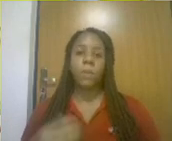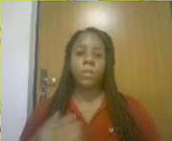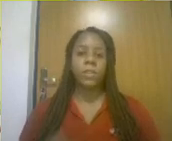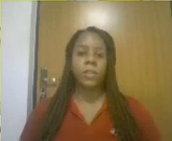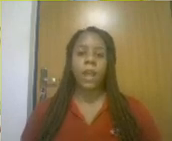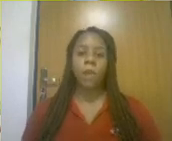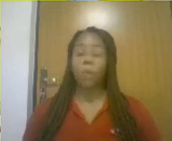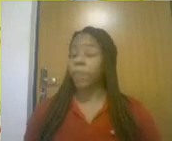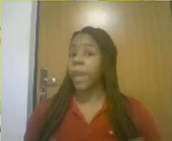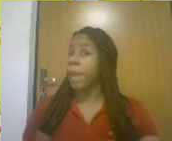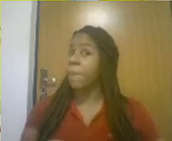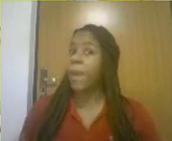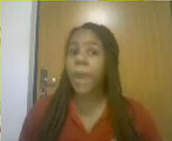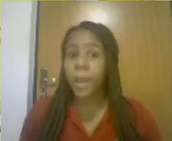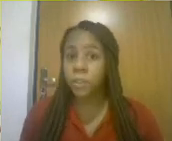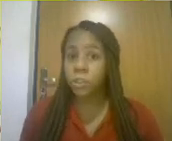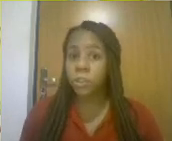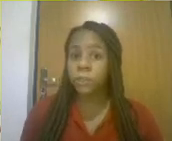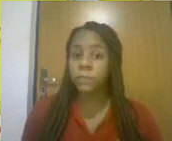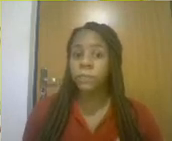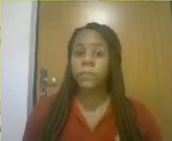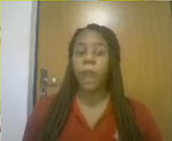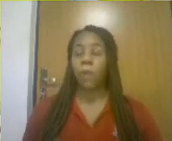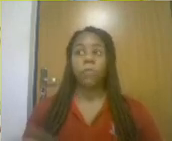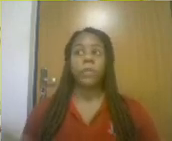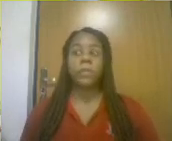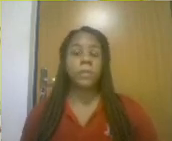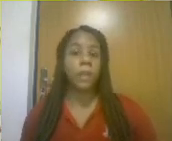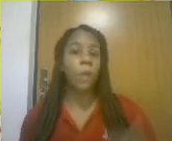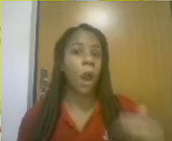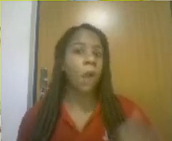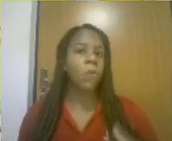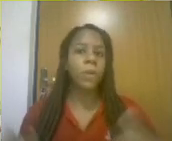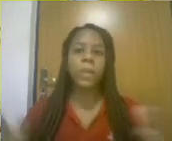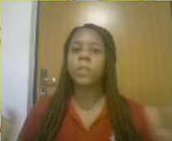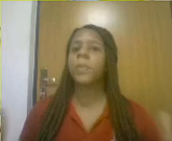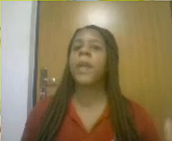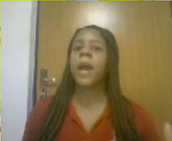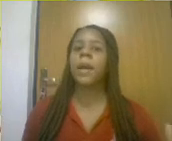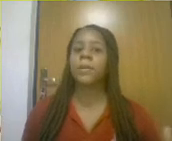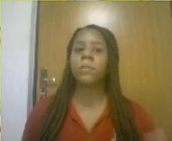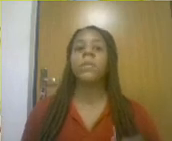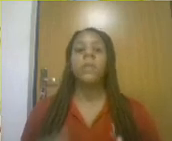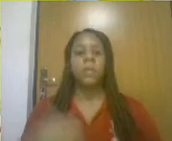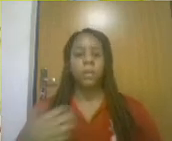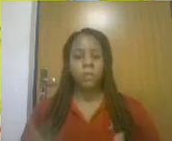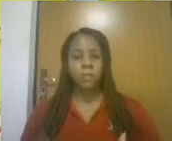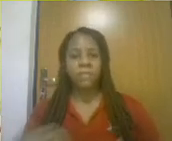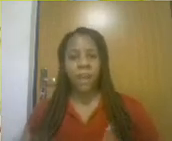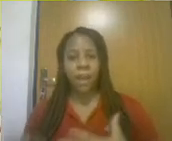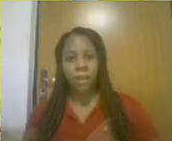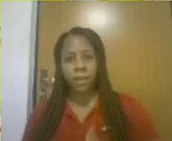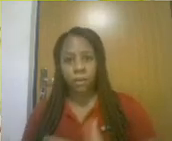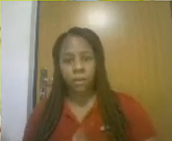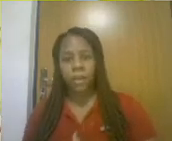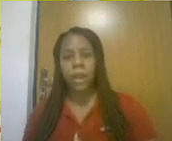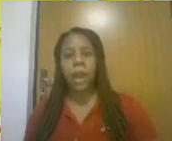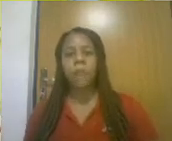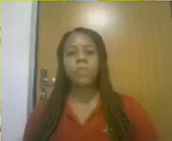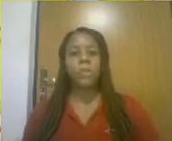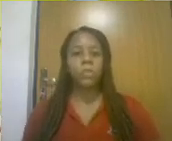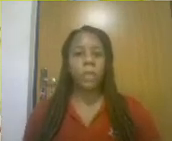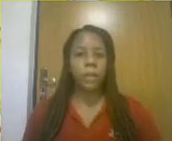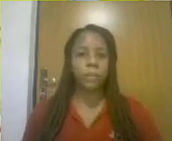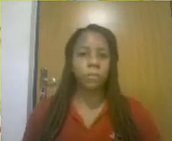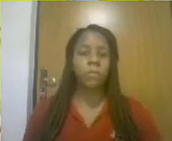você pode iniciar com de repente, aconteceu algo inesperado. Então, você vai